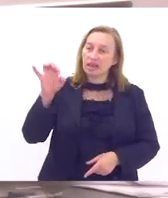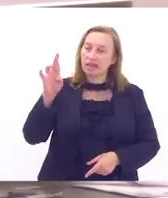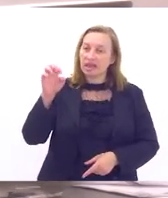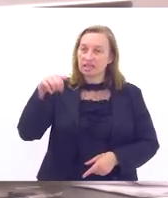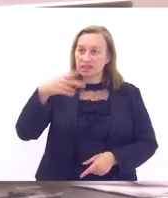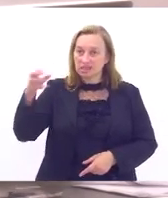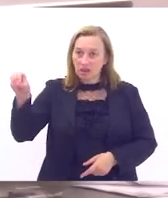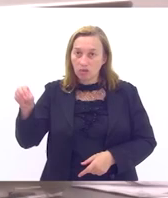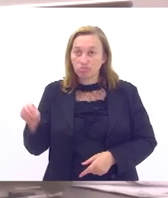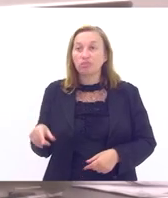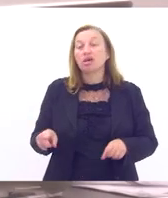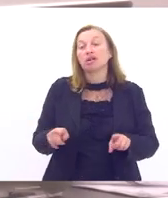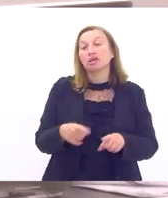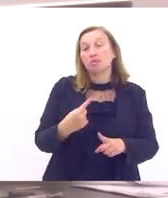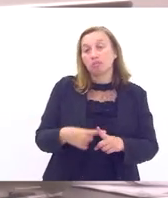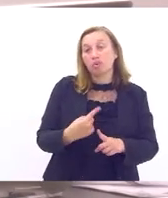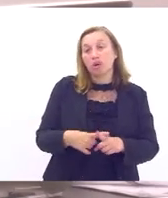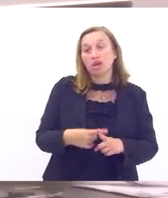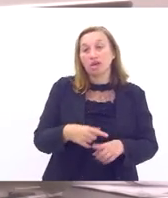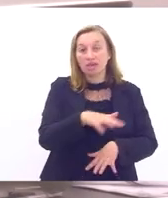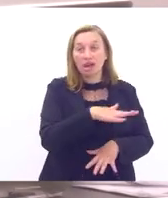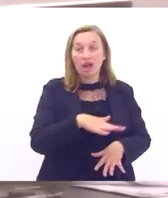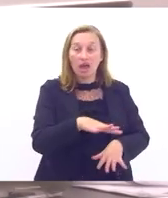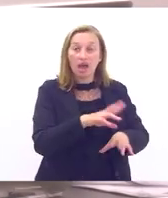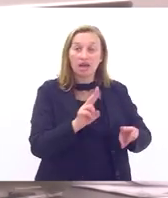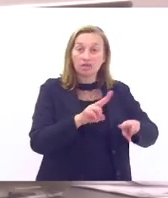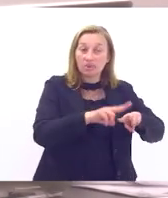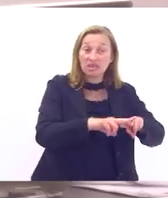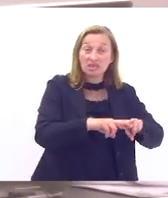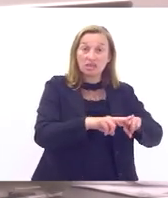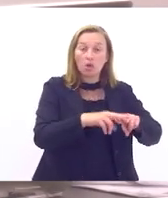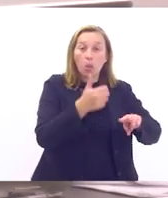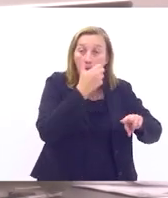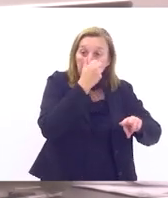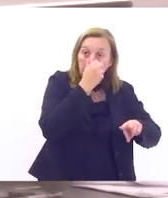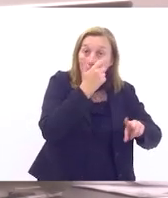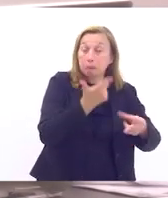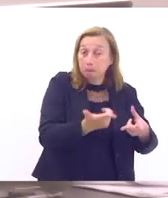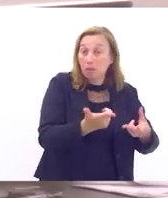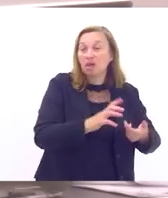o seu acautelamento nas unidades prisionais é superlotado, e isso favorece